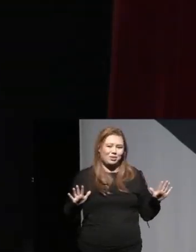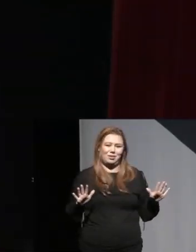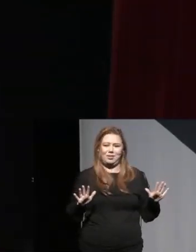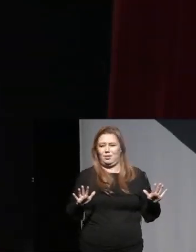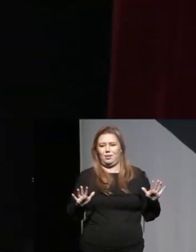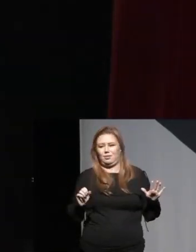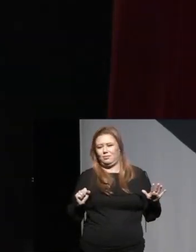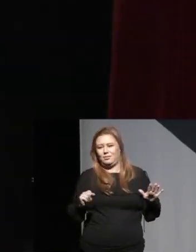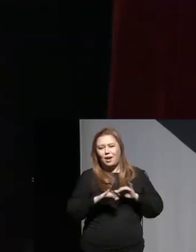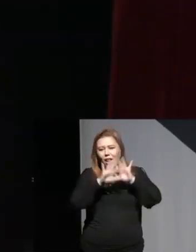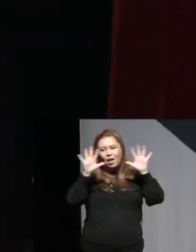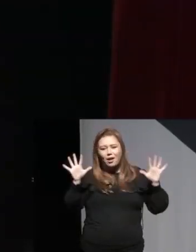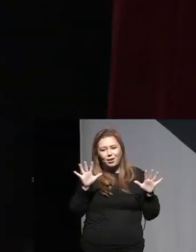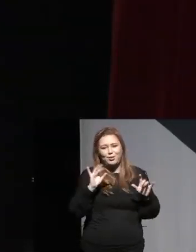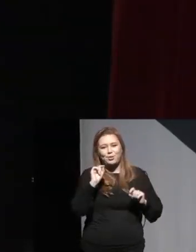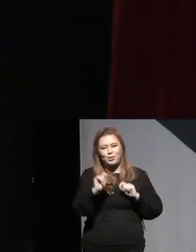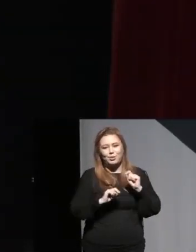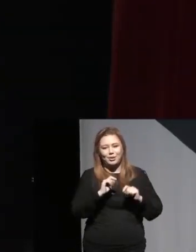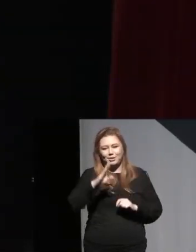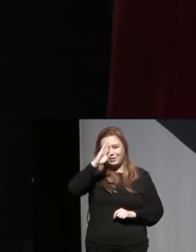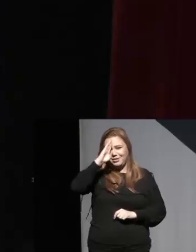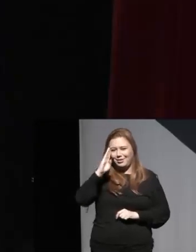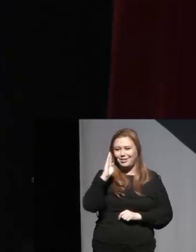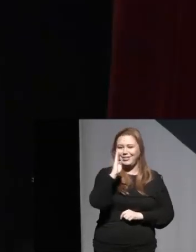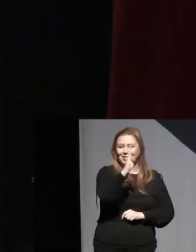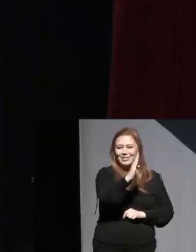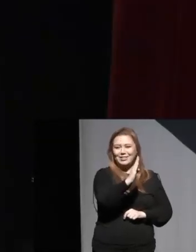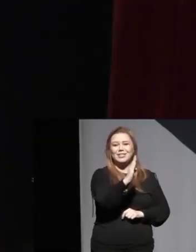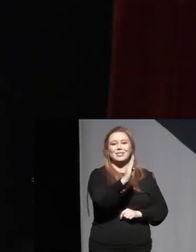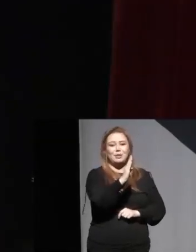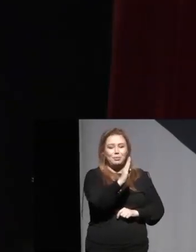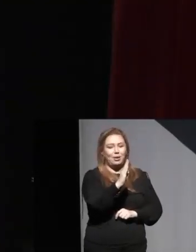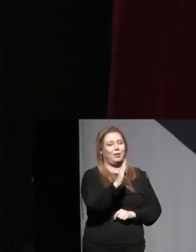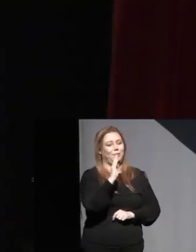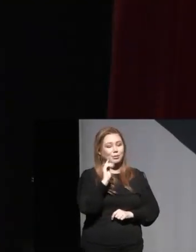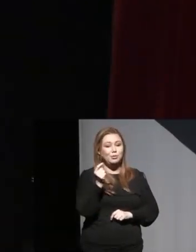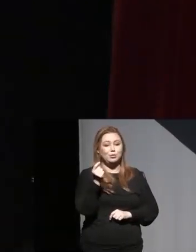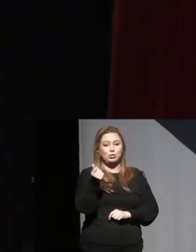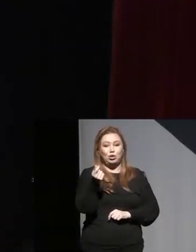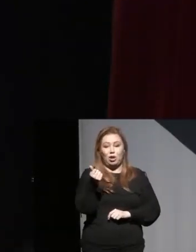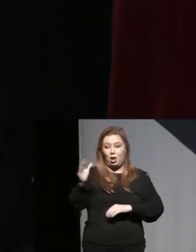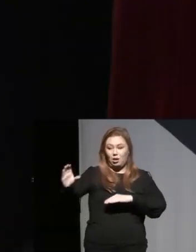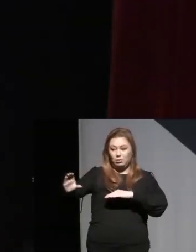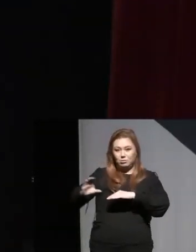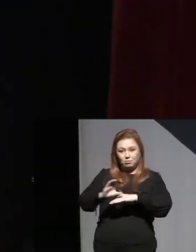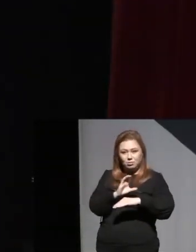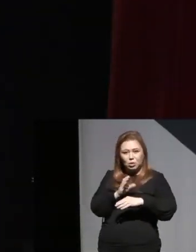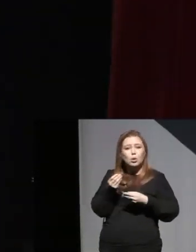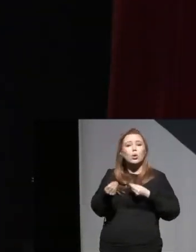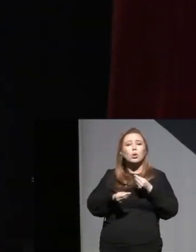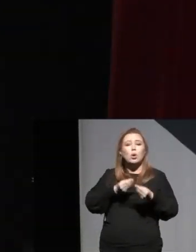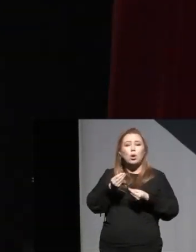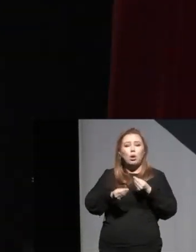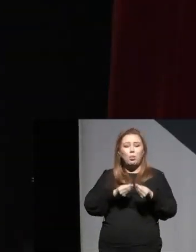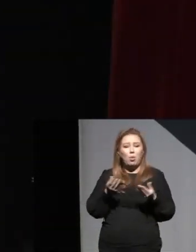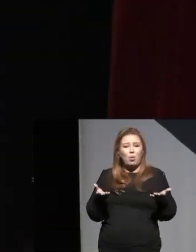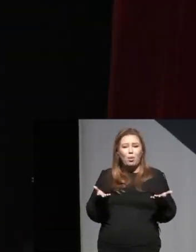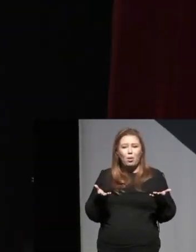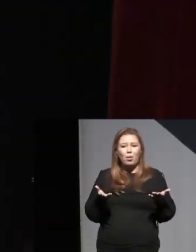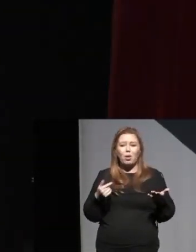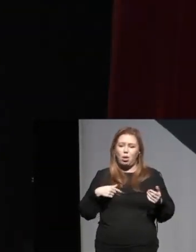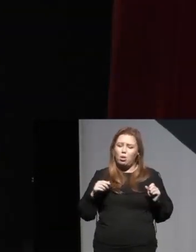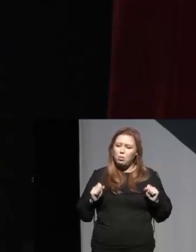não há dúvidas de que a principal fonte de receita atualmente, posso dizer